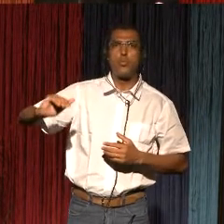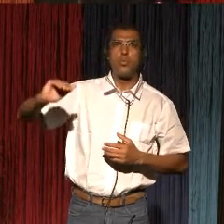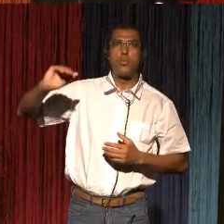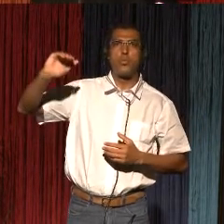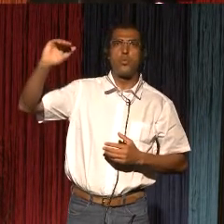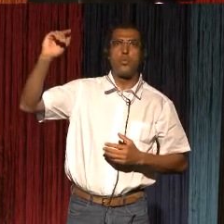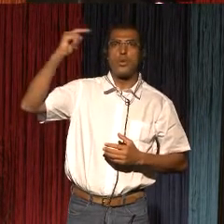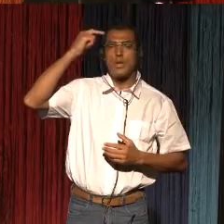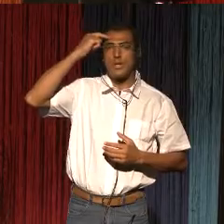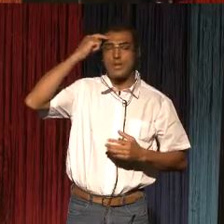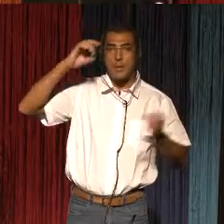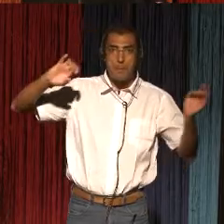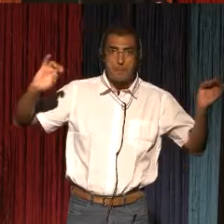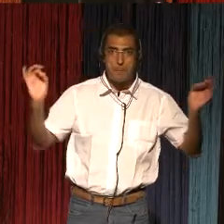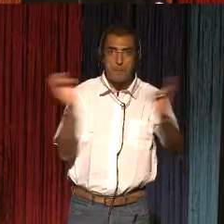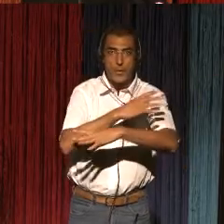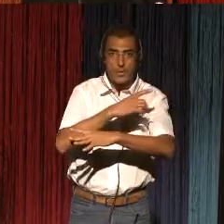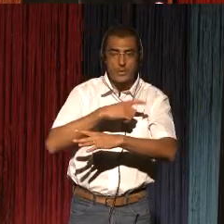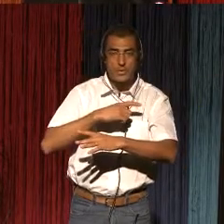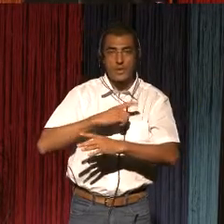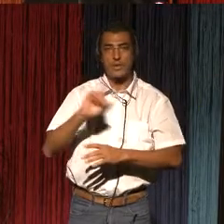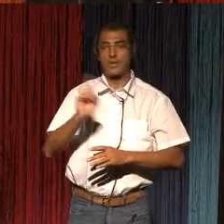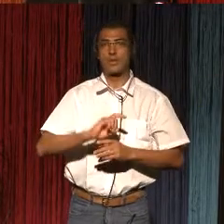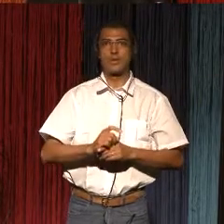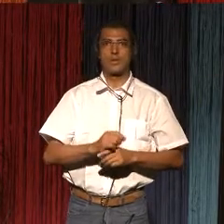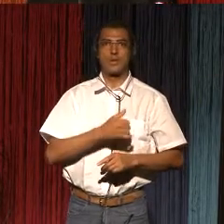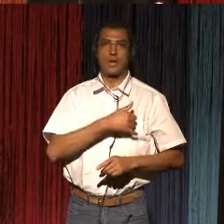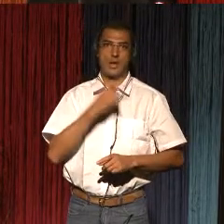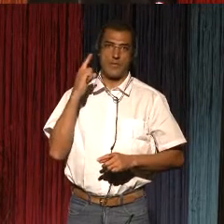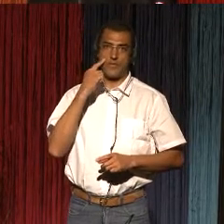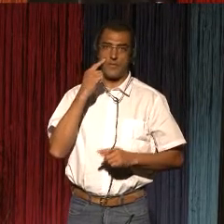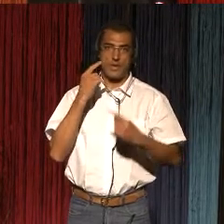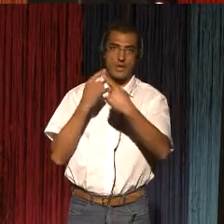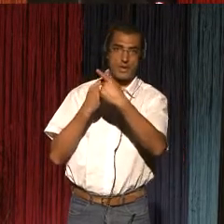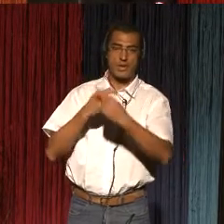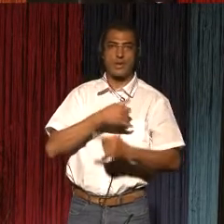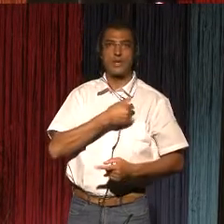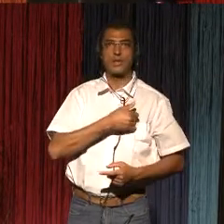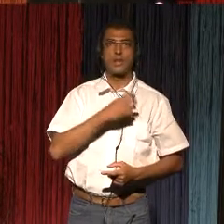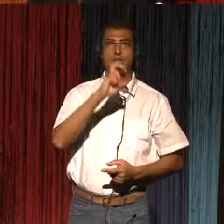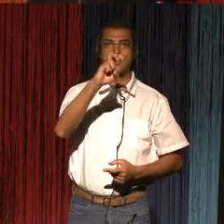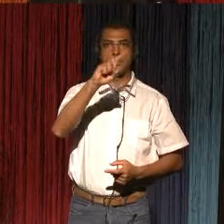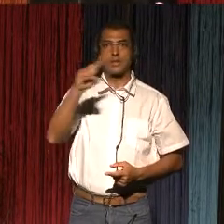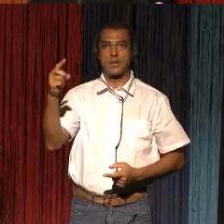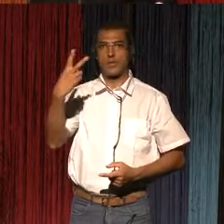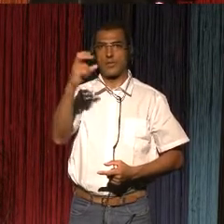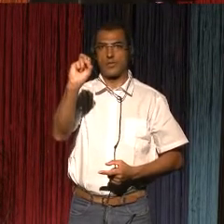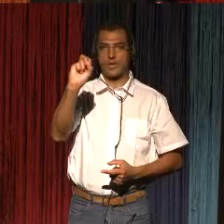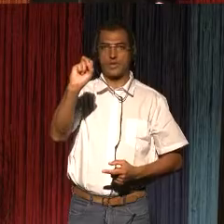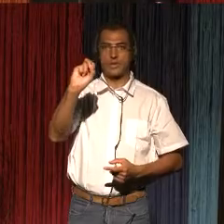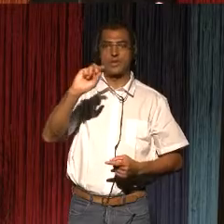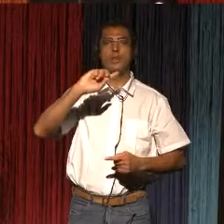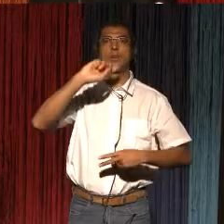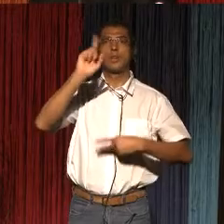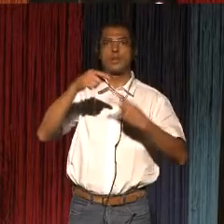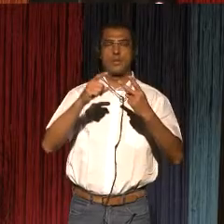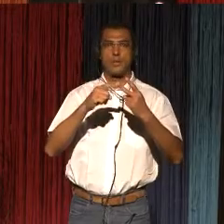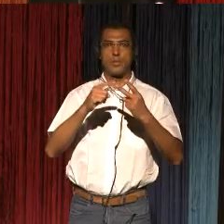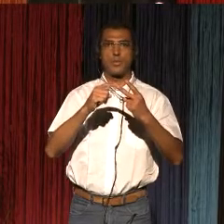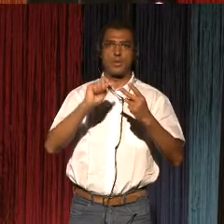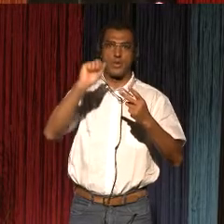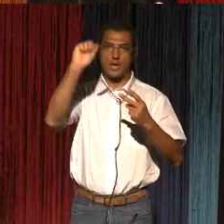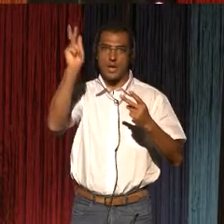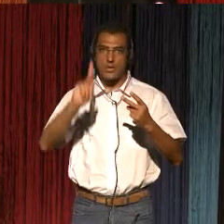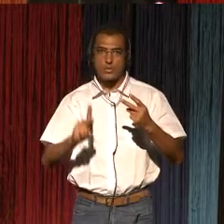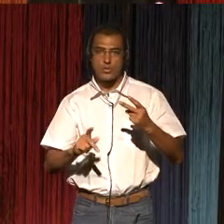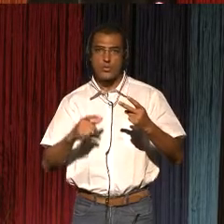nós temos o desenvolvimento cerebral dos 5 aos 20 anos. Aqui em azul e violeta é já falando que aquela